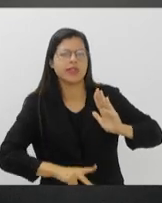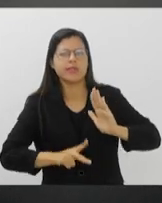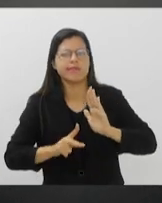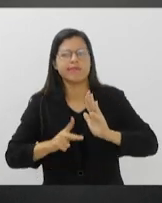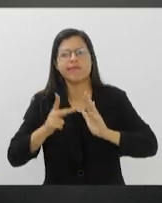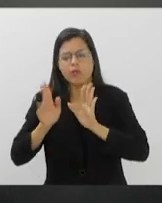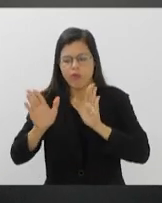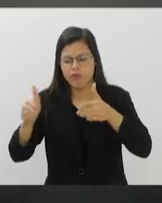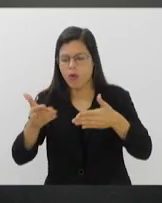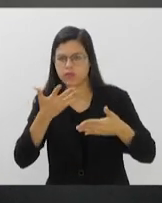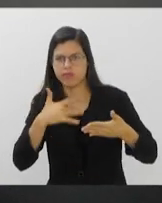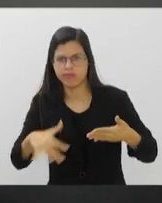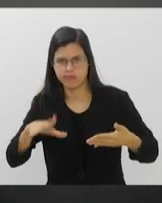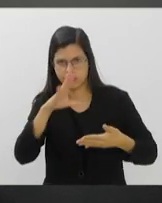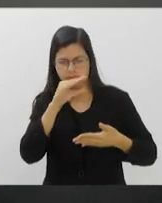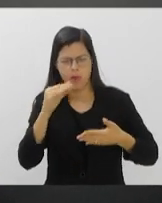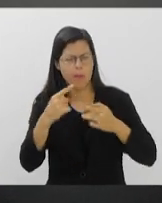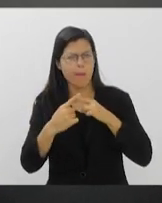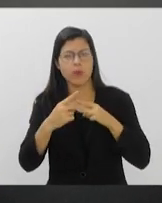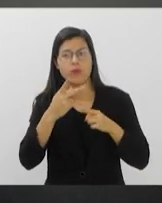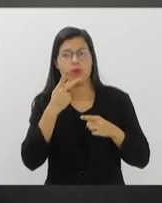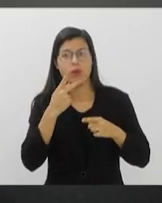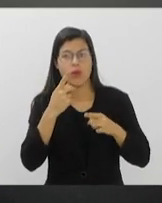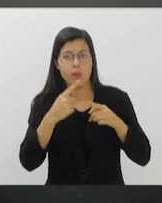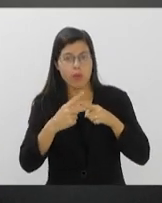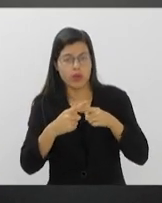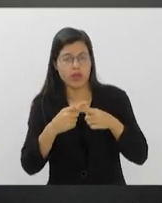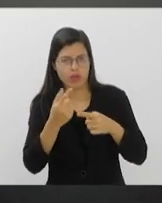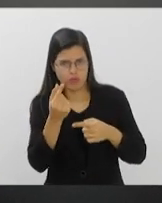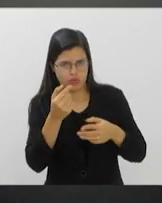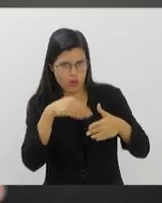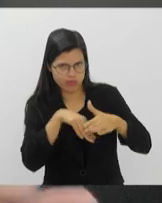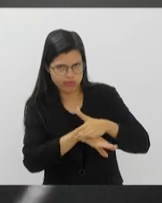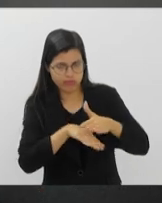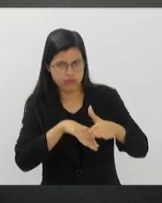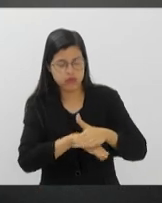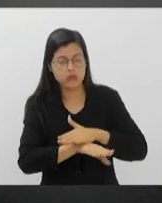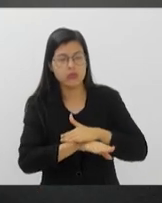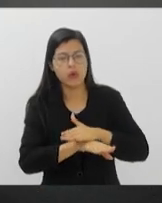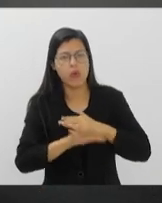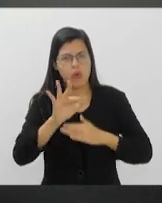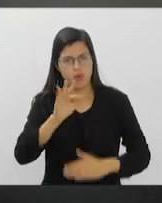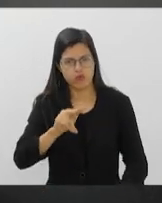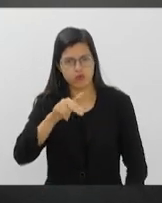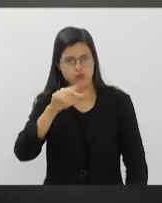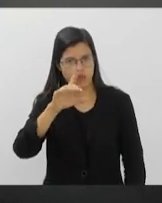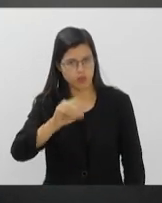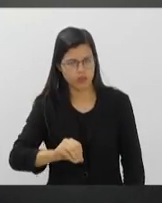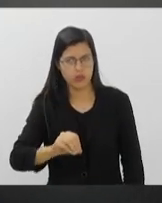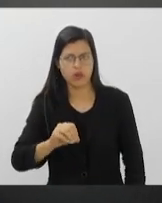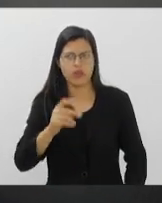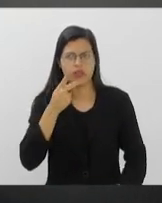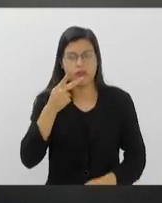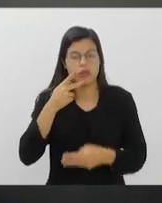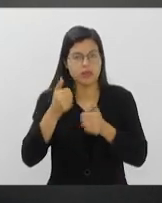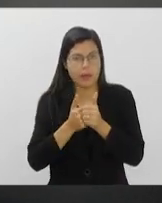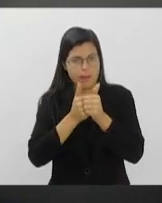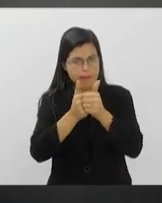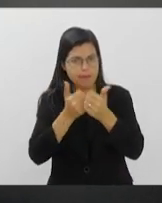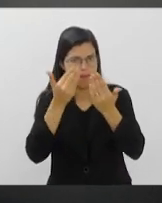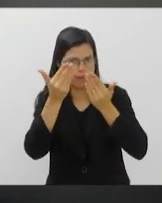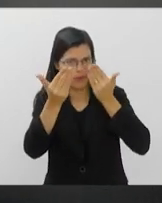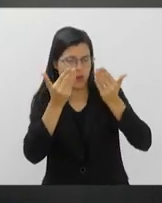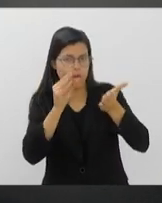tô citando isso gente porque o Fundo Municipal por exemplo estamos falando aqui dessa questão do do do do acompanhamento psicológico da falta desses